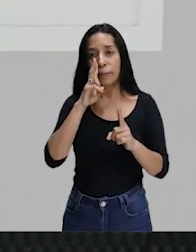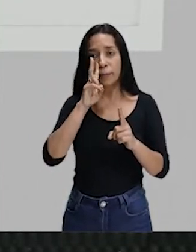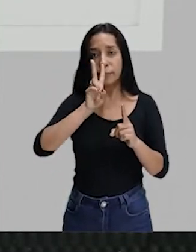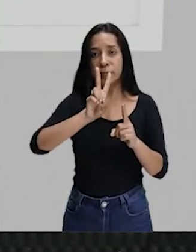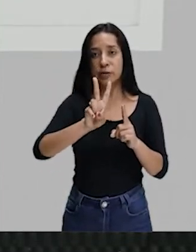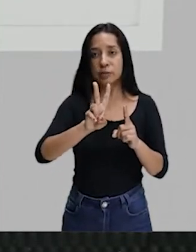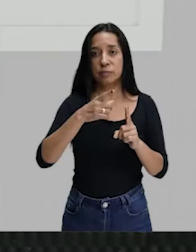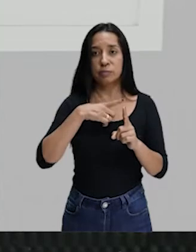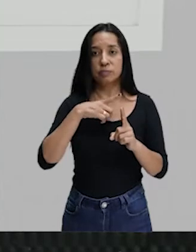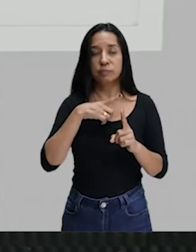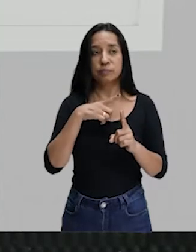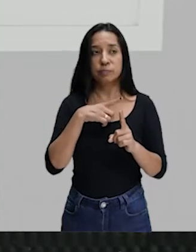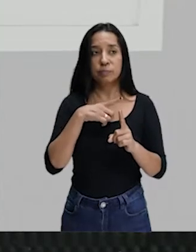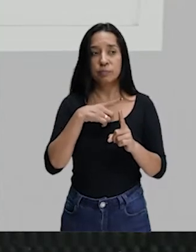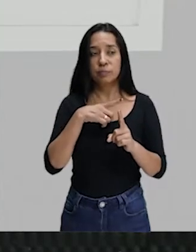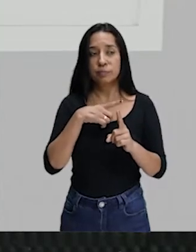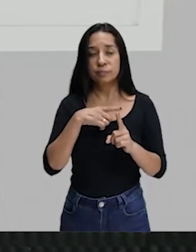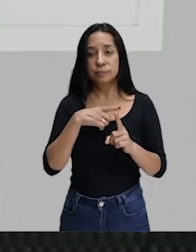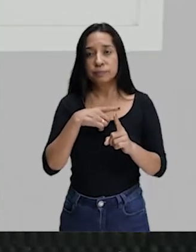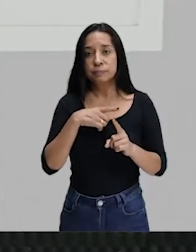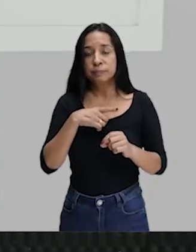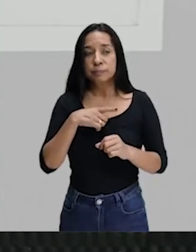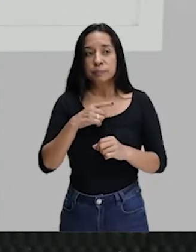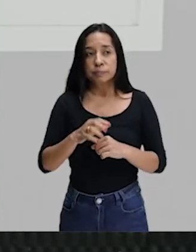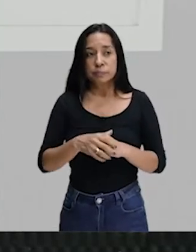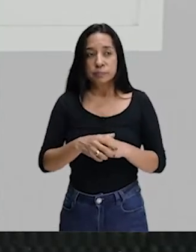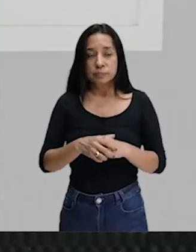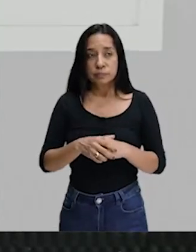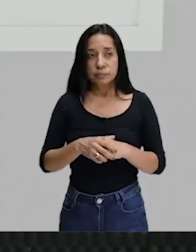ó, mesmo